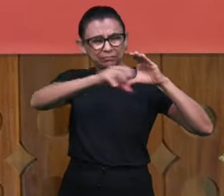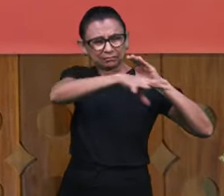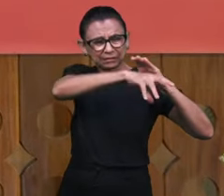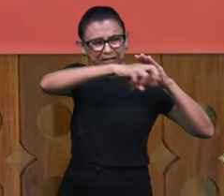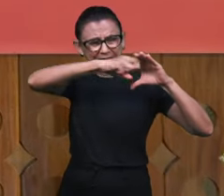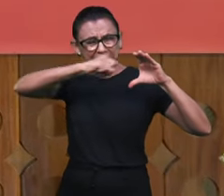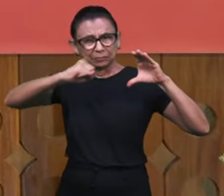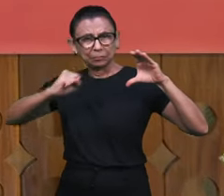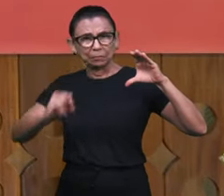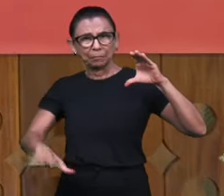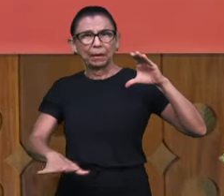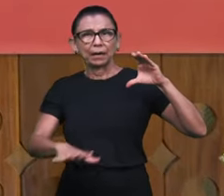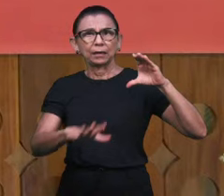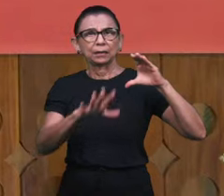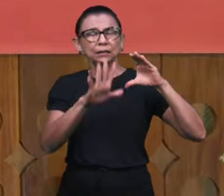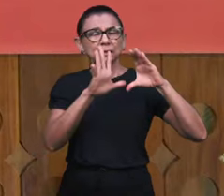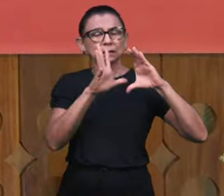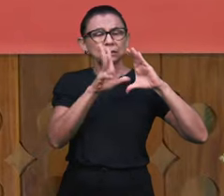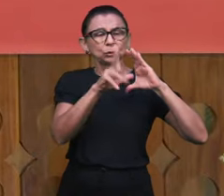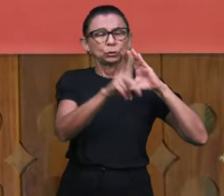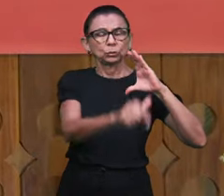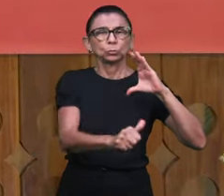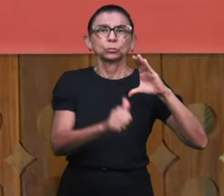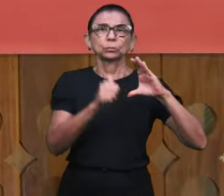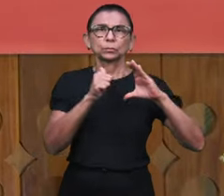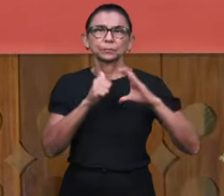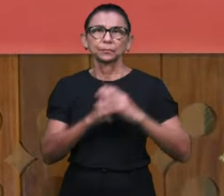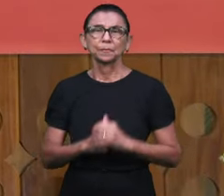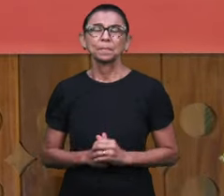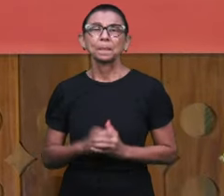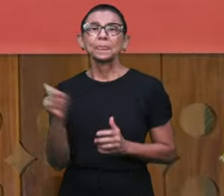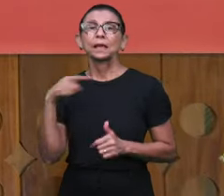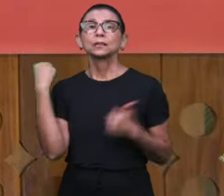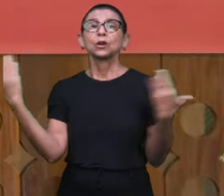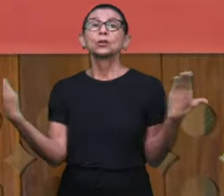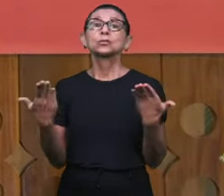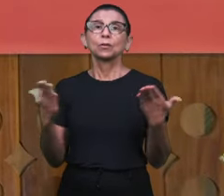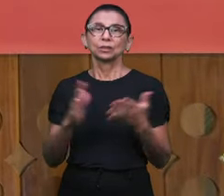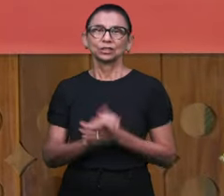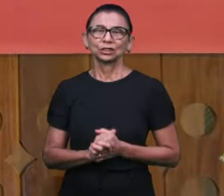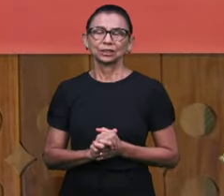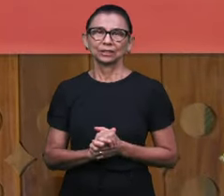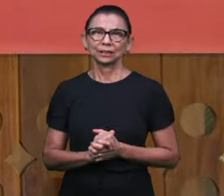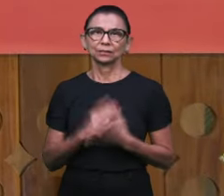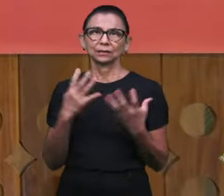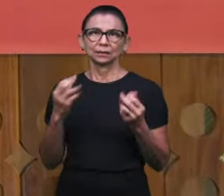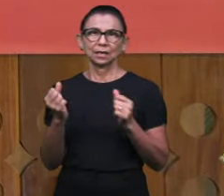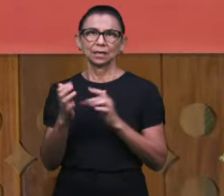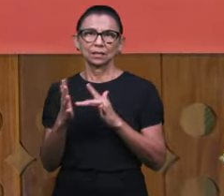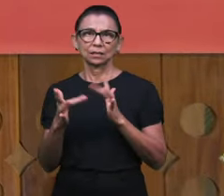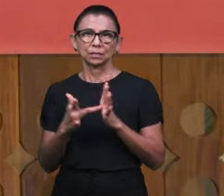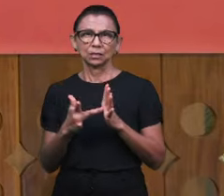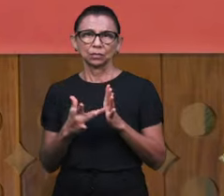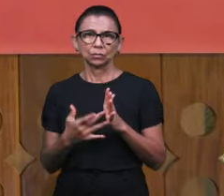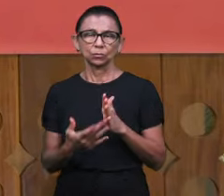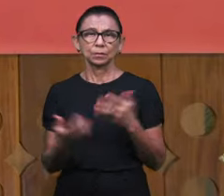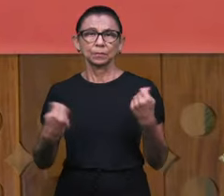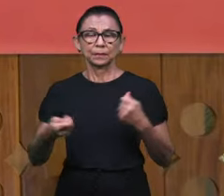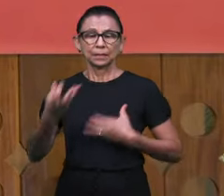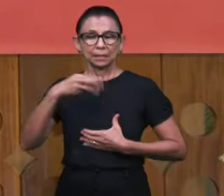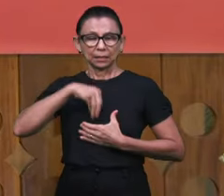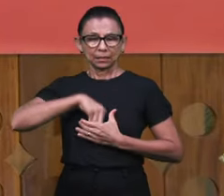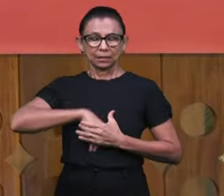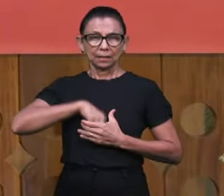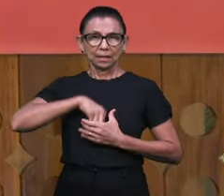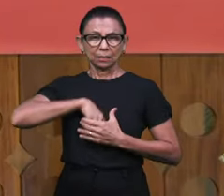novo nascimento. É isso que o Senhor já fez na sua vida. Entendeu? Muito bem.